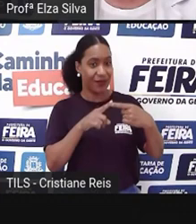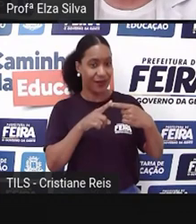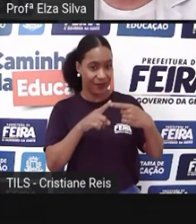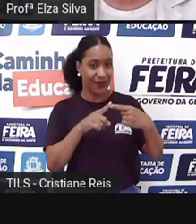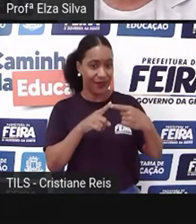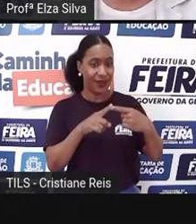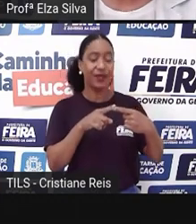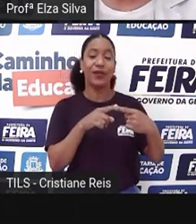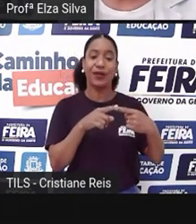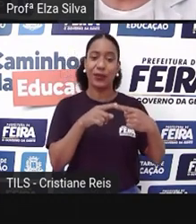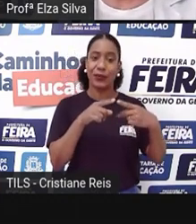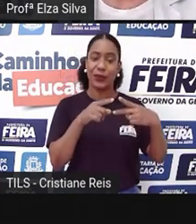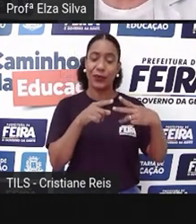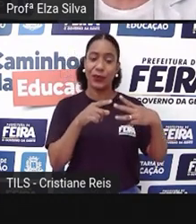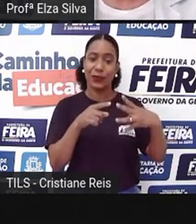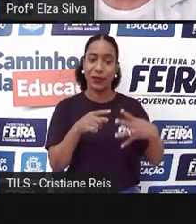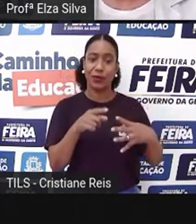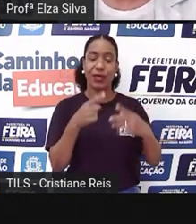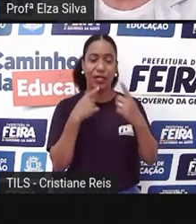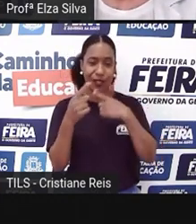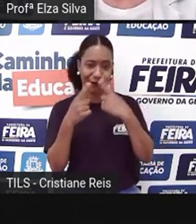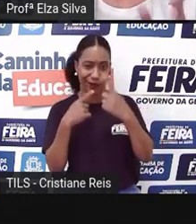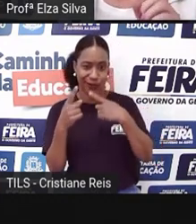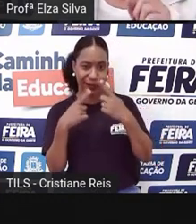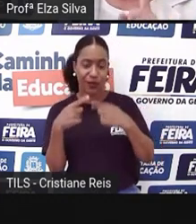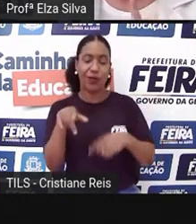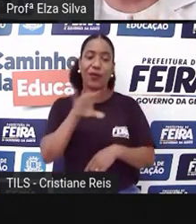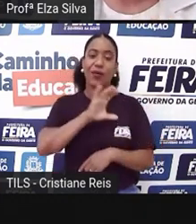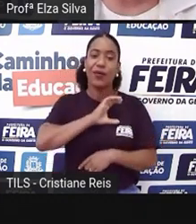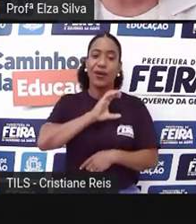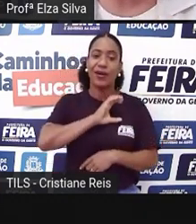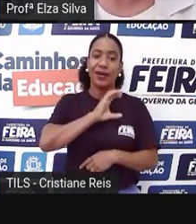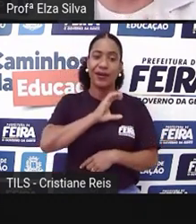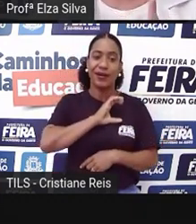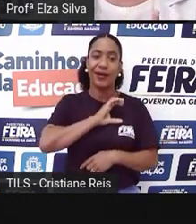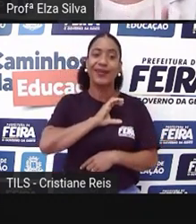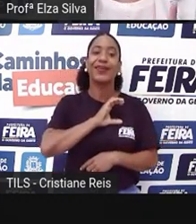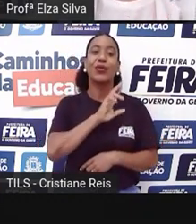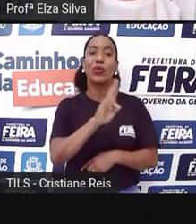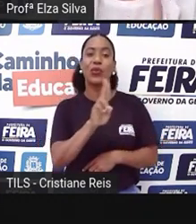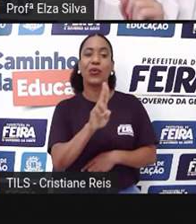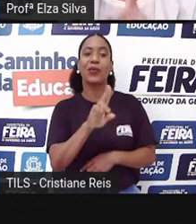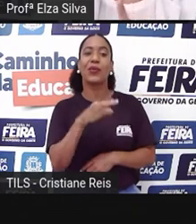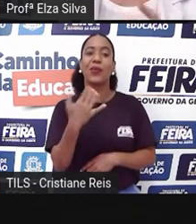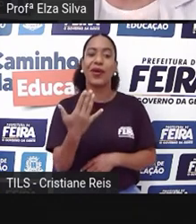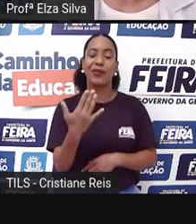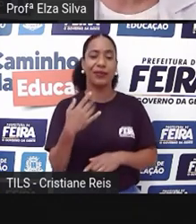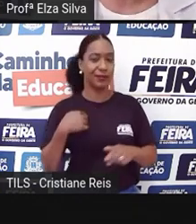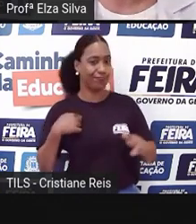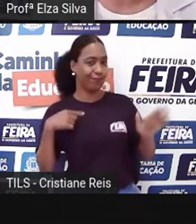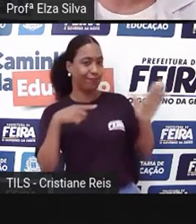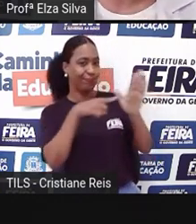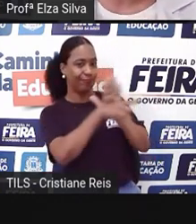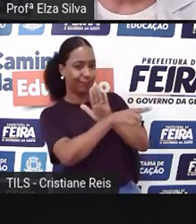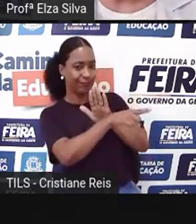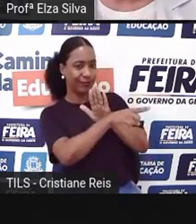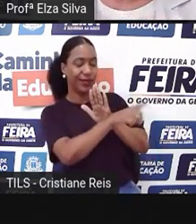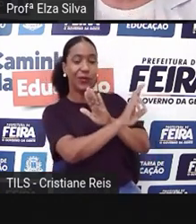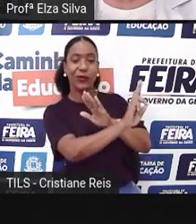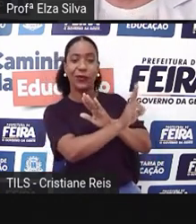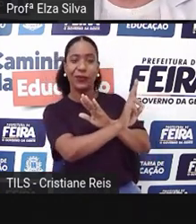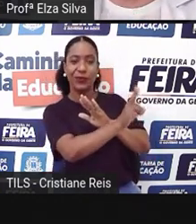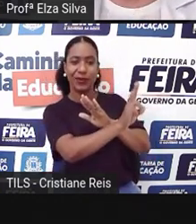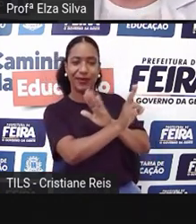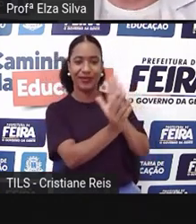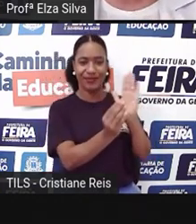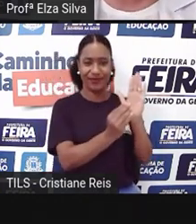você entrevistou. E ao lado, você vai fazer esta pergunta em inglês para ele, para praticar o seu inglês. What's